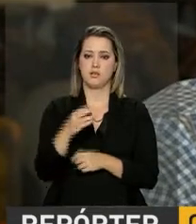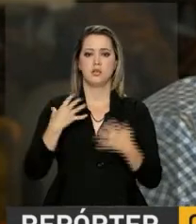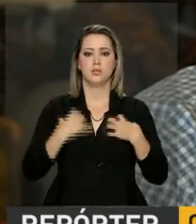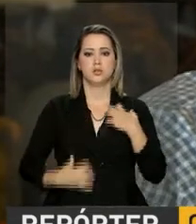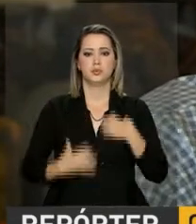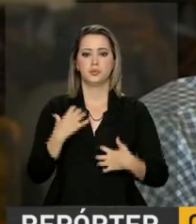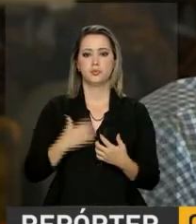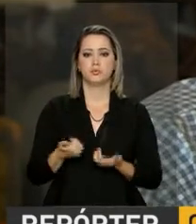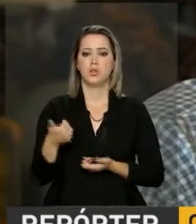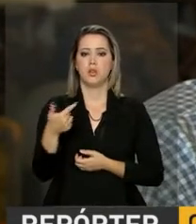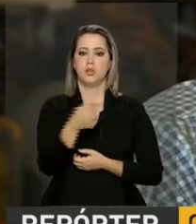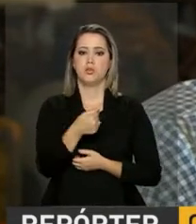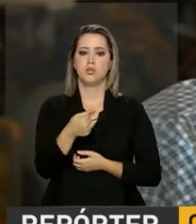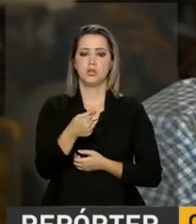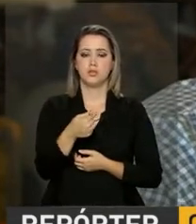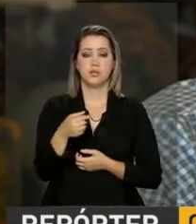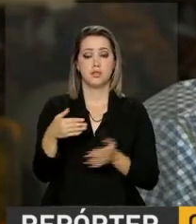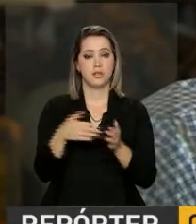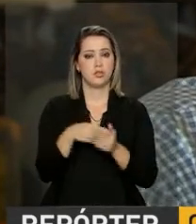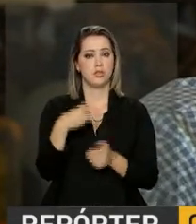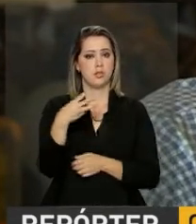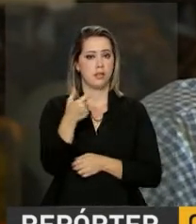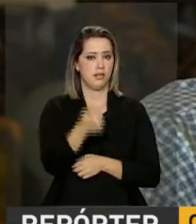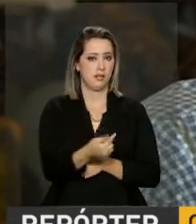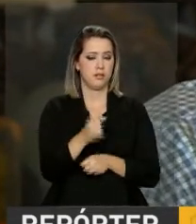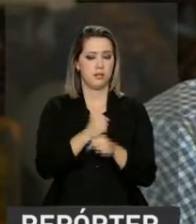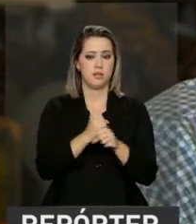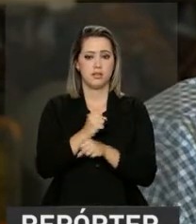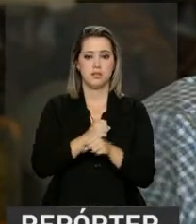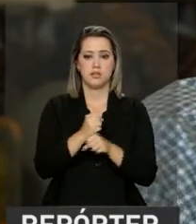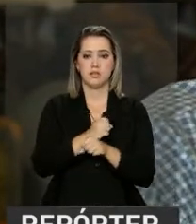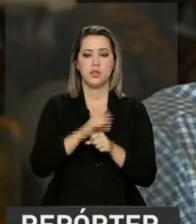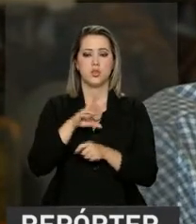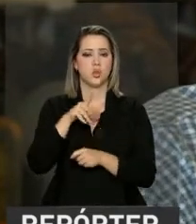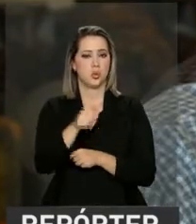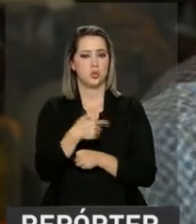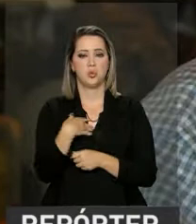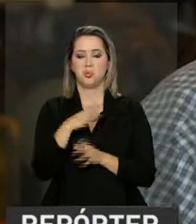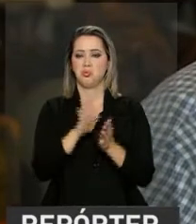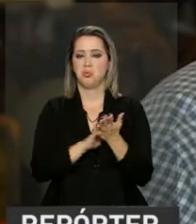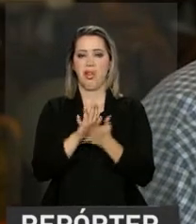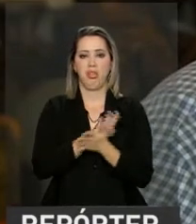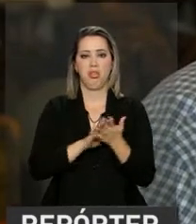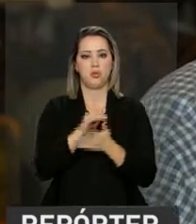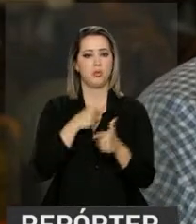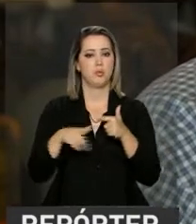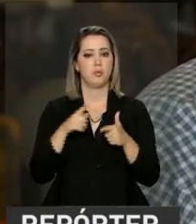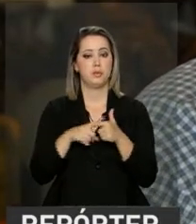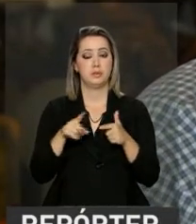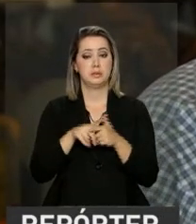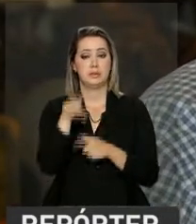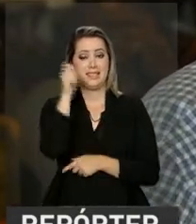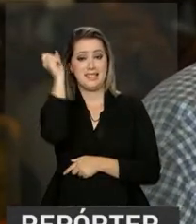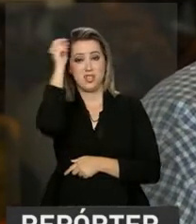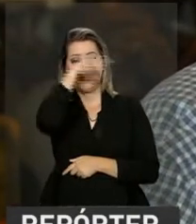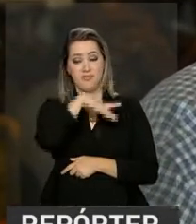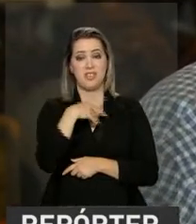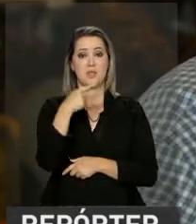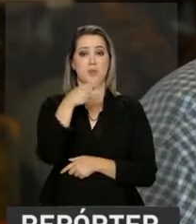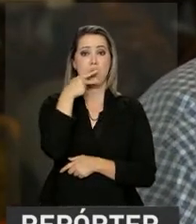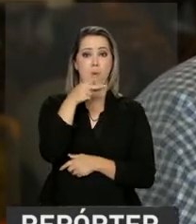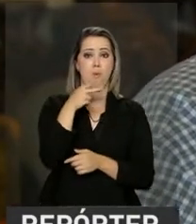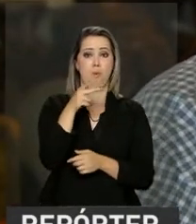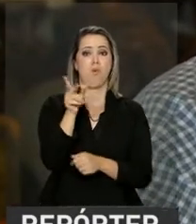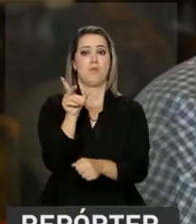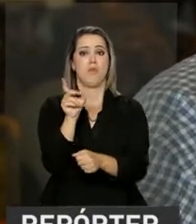achava que não ia acontecer nada comigo. Todo mundo fumava, era bonito e era assim mesmo. A dificuldade de largar o vício trouxe cada vez